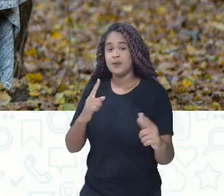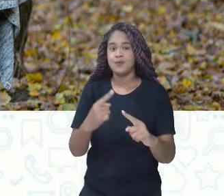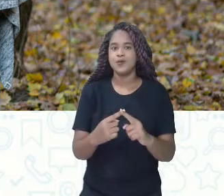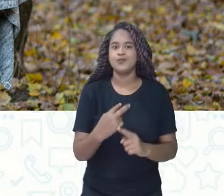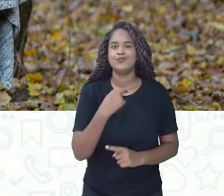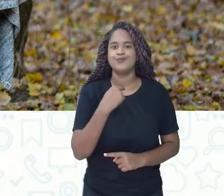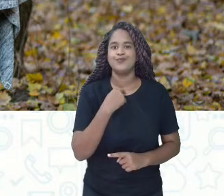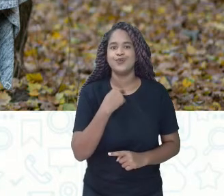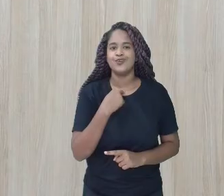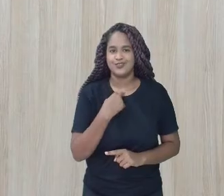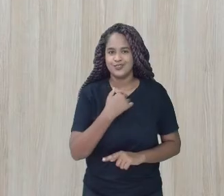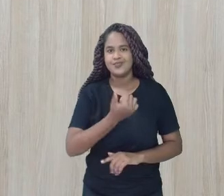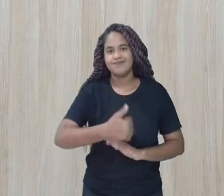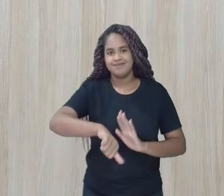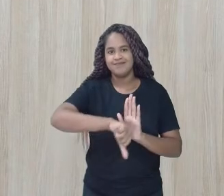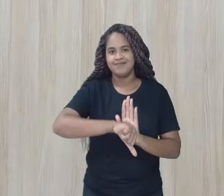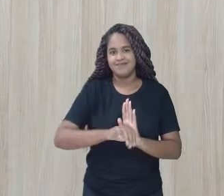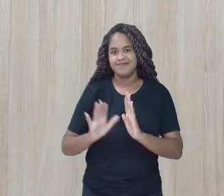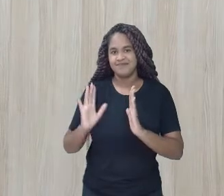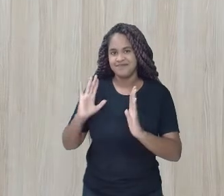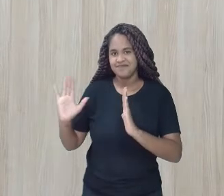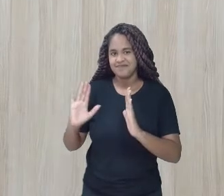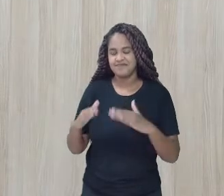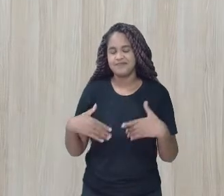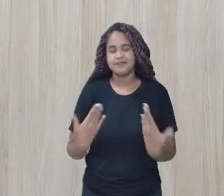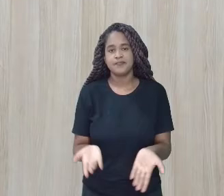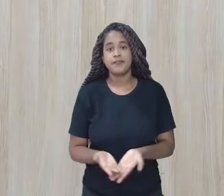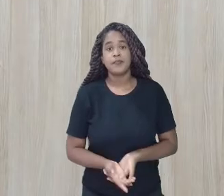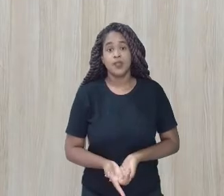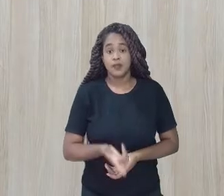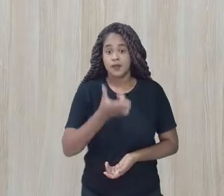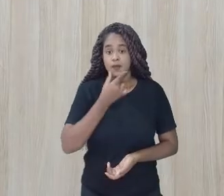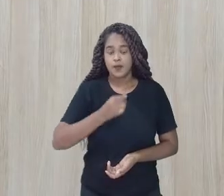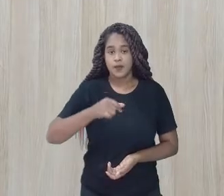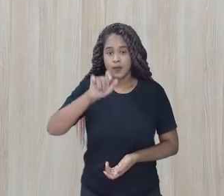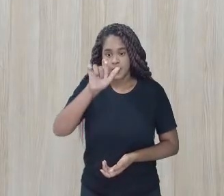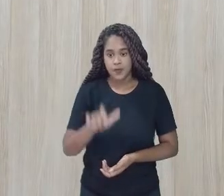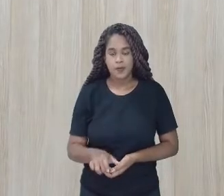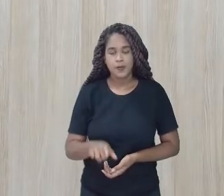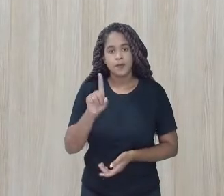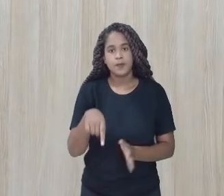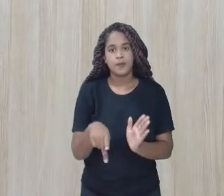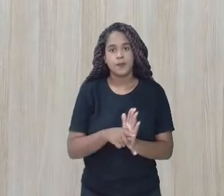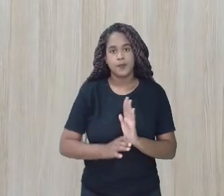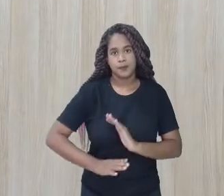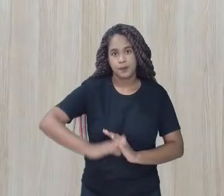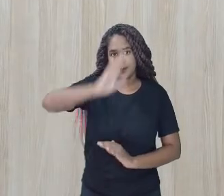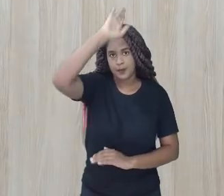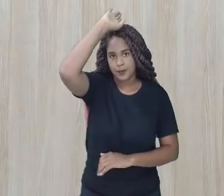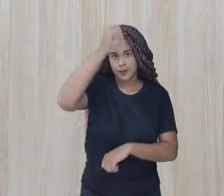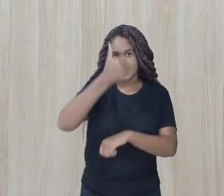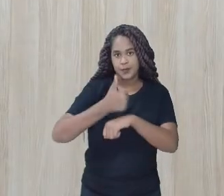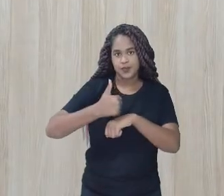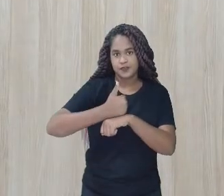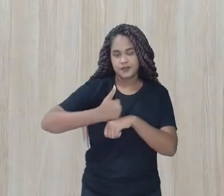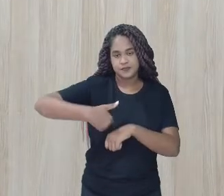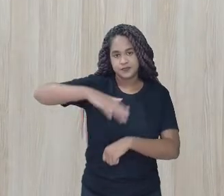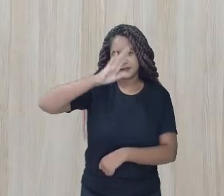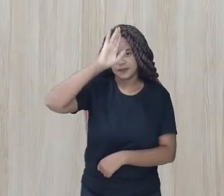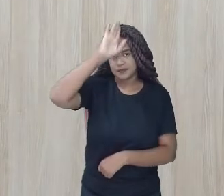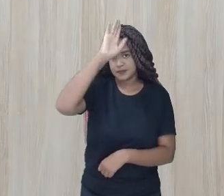E como a gente sabe, né, o Montag era um bombeiro, estava fazendo o seu trabalho, e no caso dele, especificamente, ler era